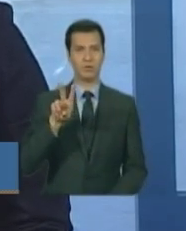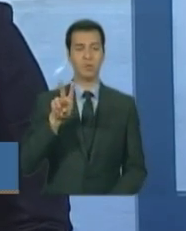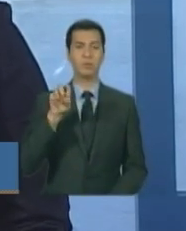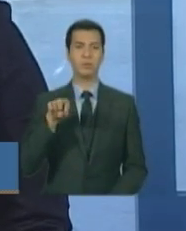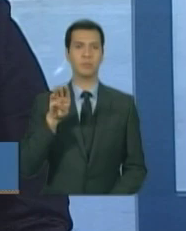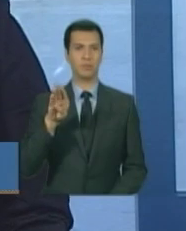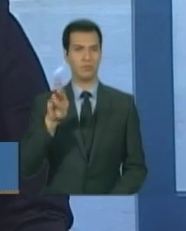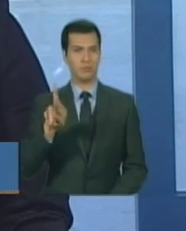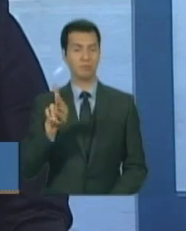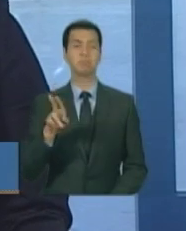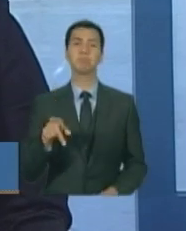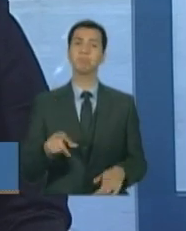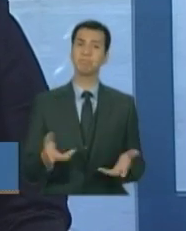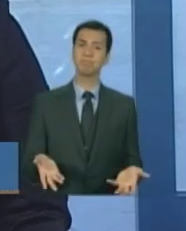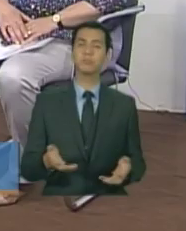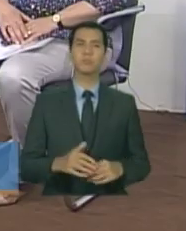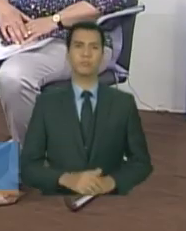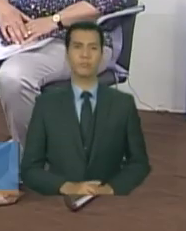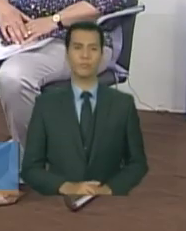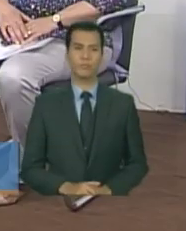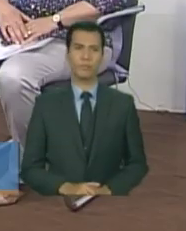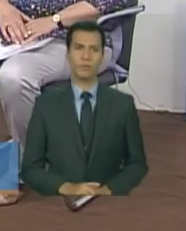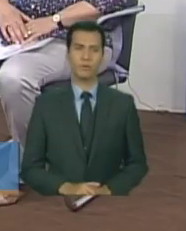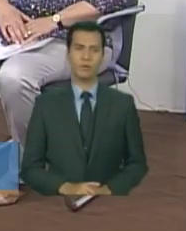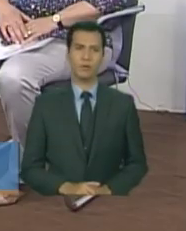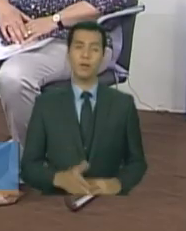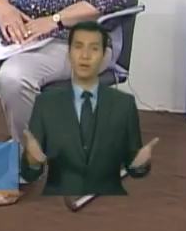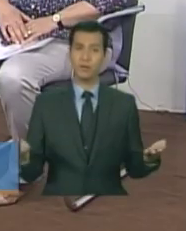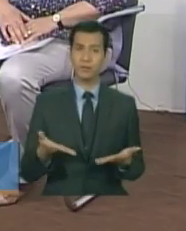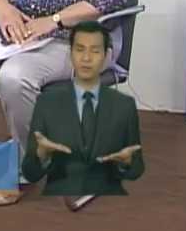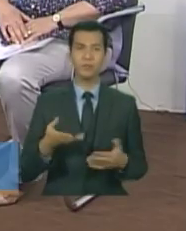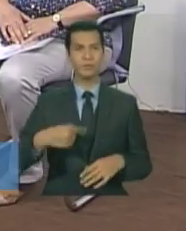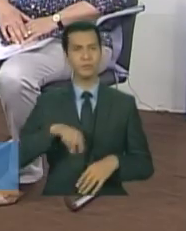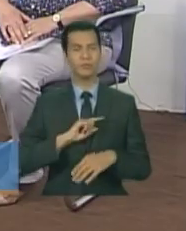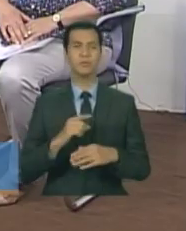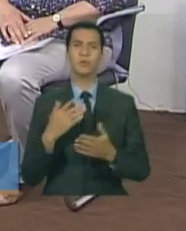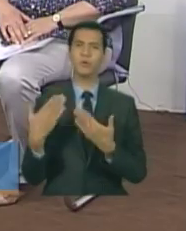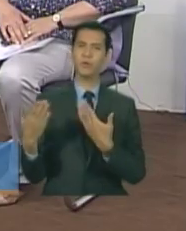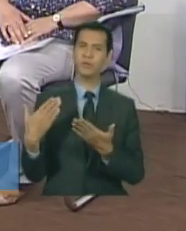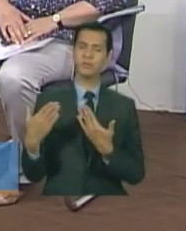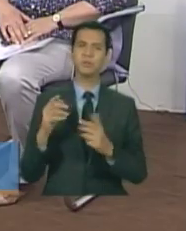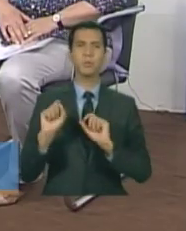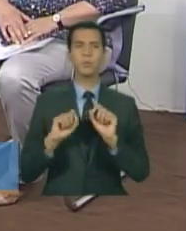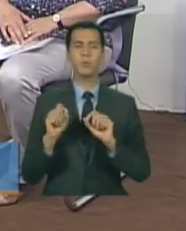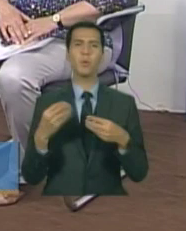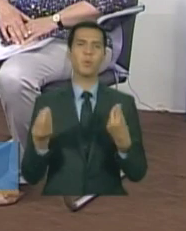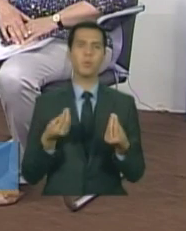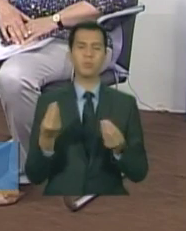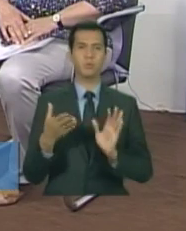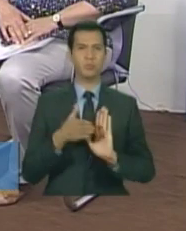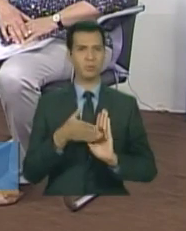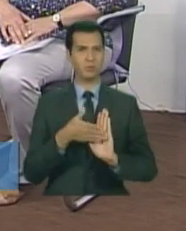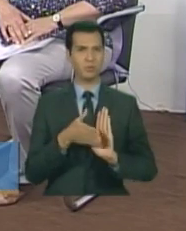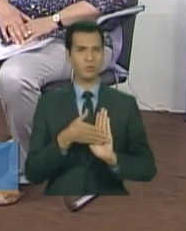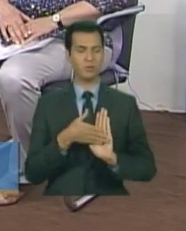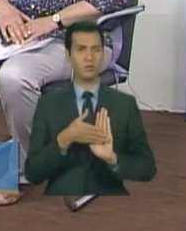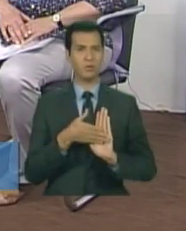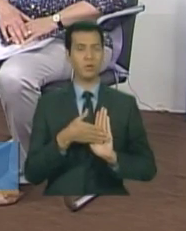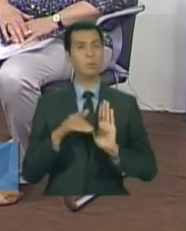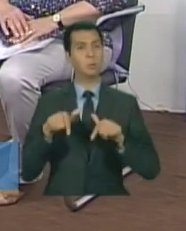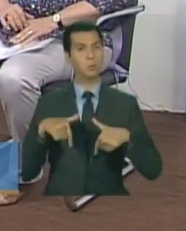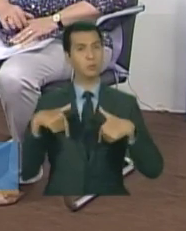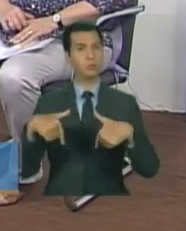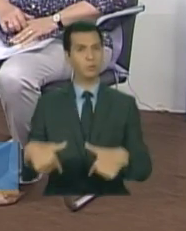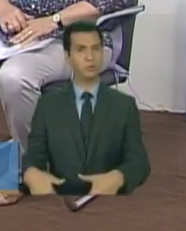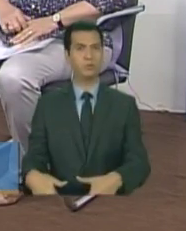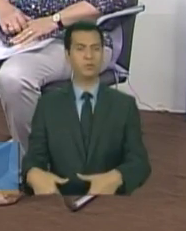tele@mds.gov.br. Bom, então agora vamos conversar um pouco sobre as propostas do que deve ser aí os